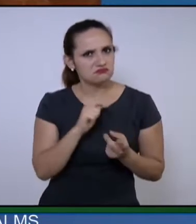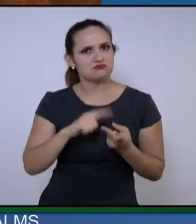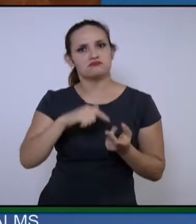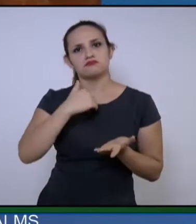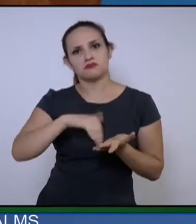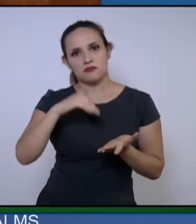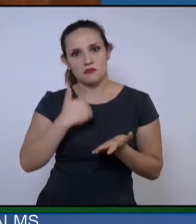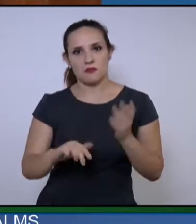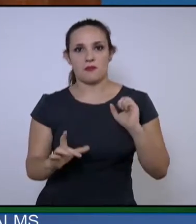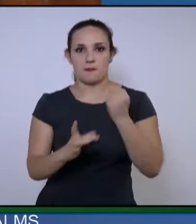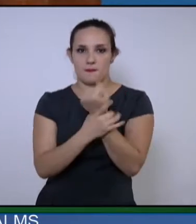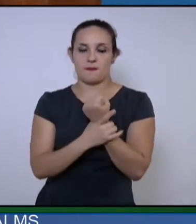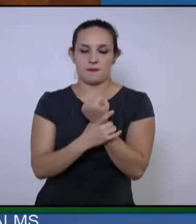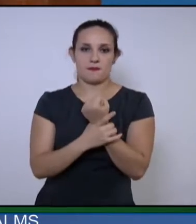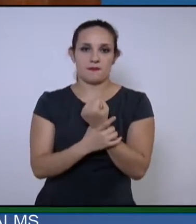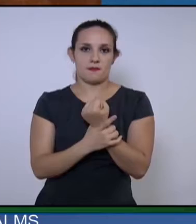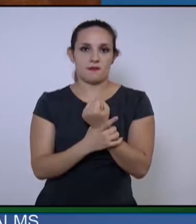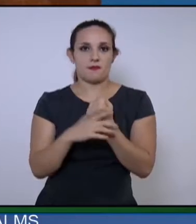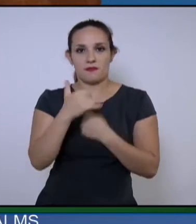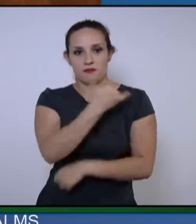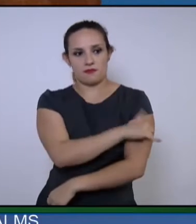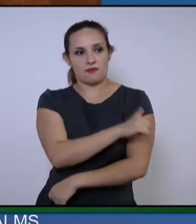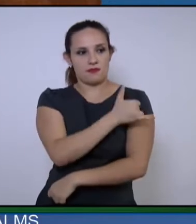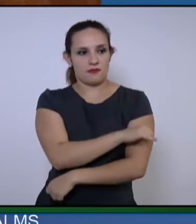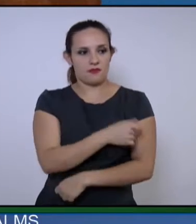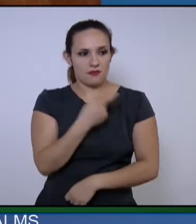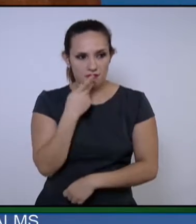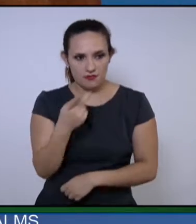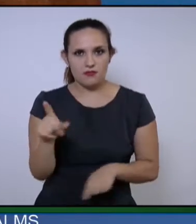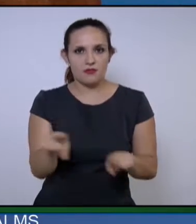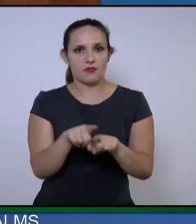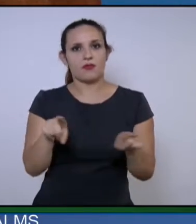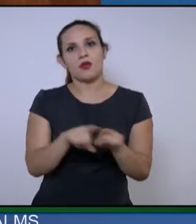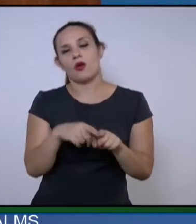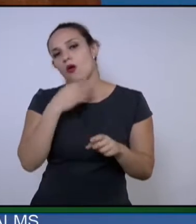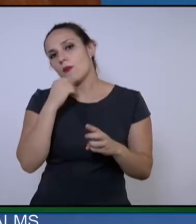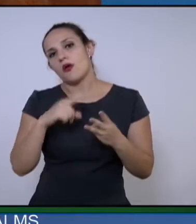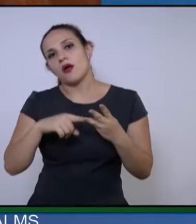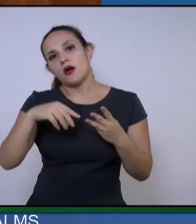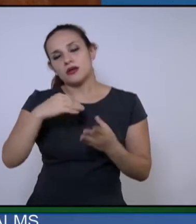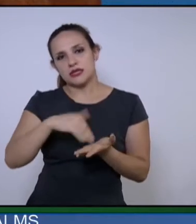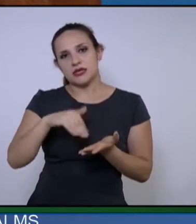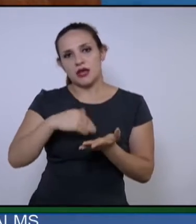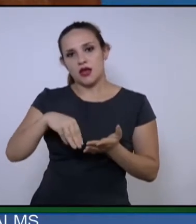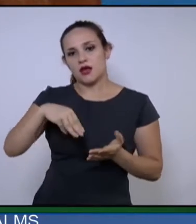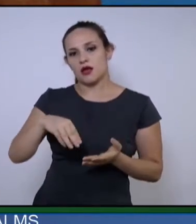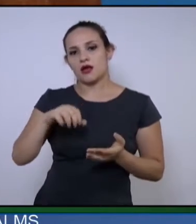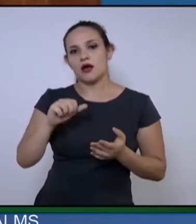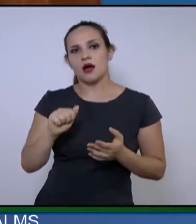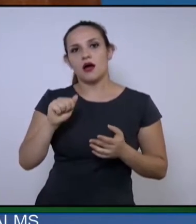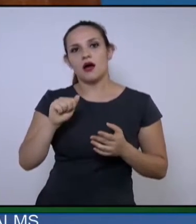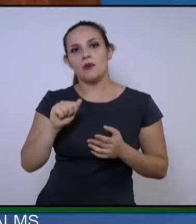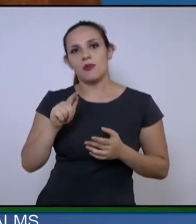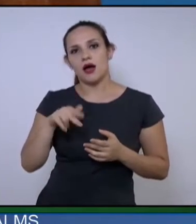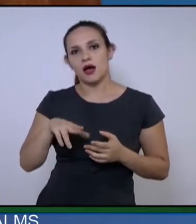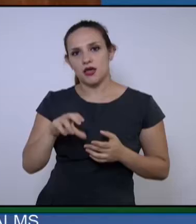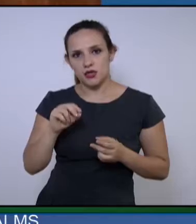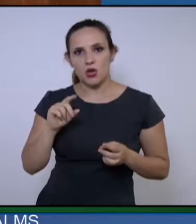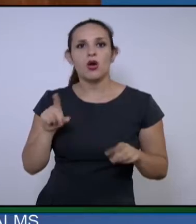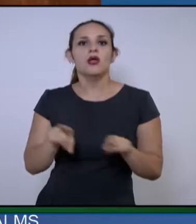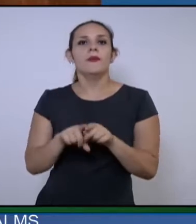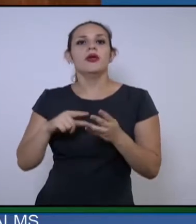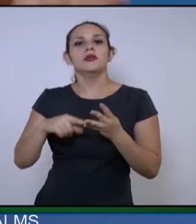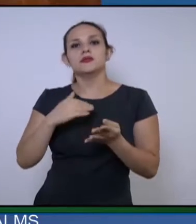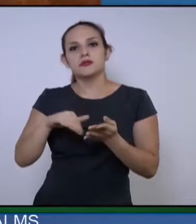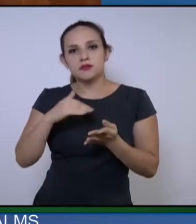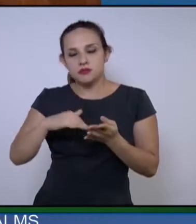secretário de Segurança do Rio de Janeiro, com o secretário Márgino do estado de São Paulo, com o secretário do estado do Mato